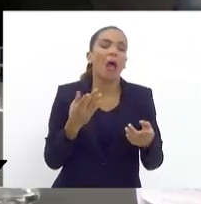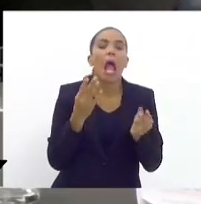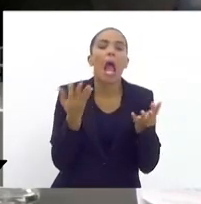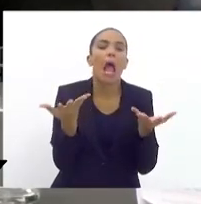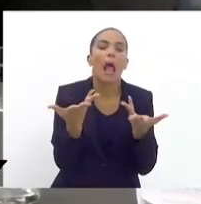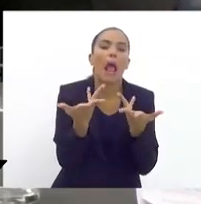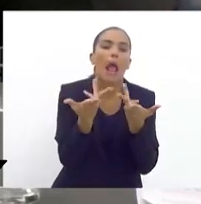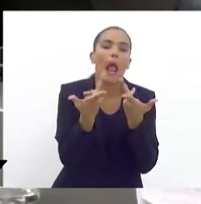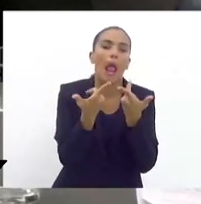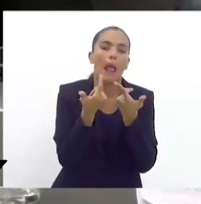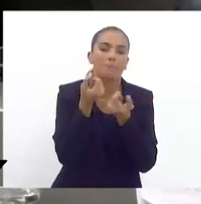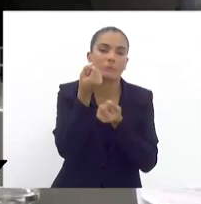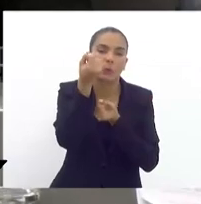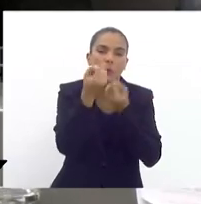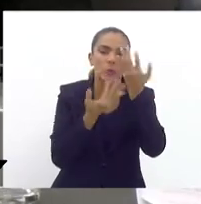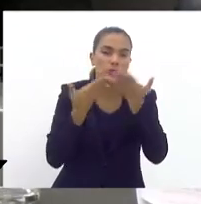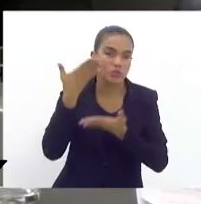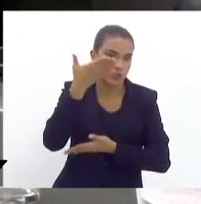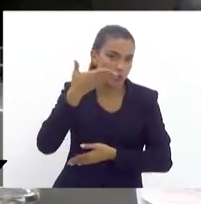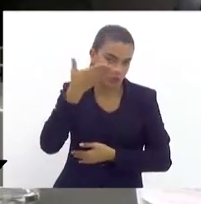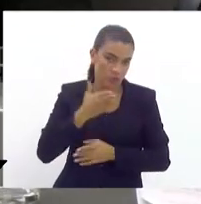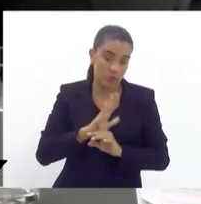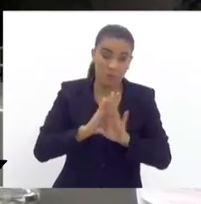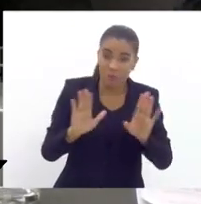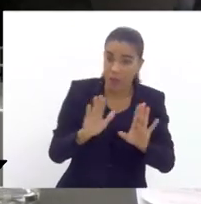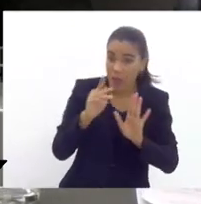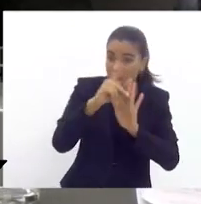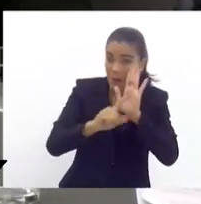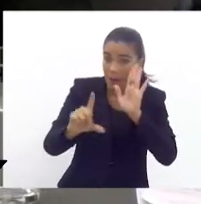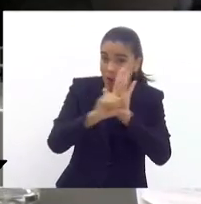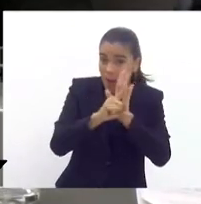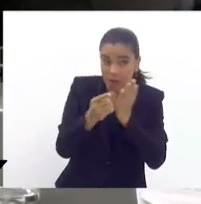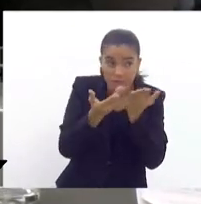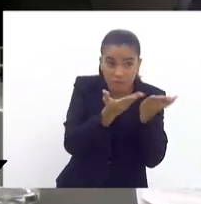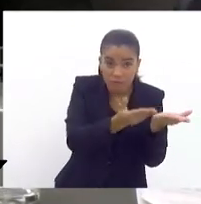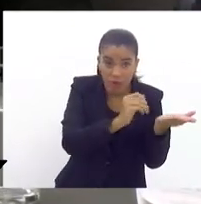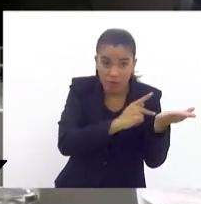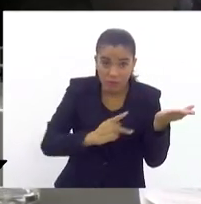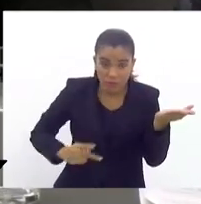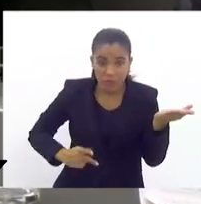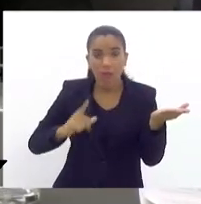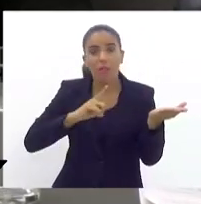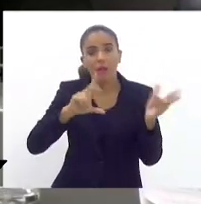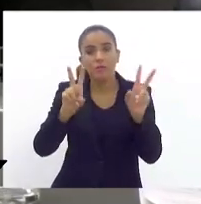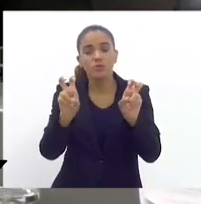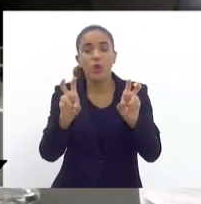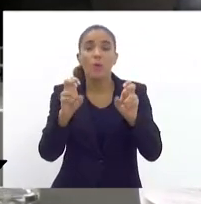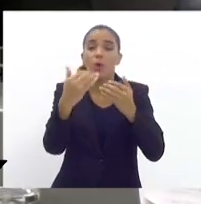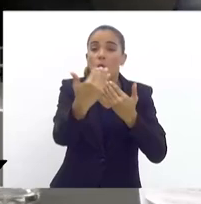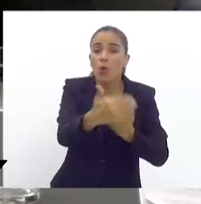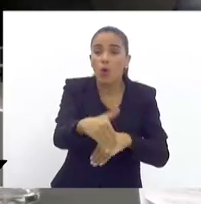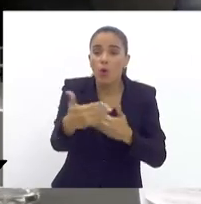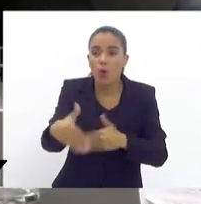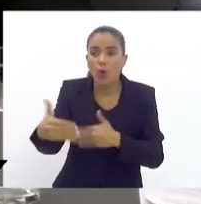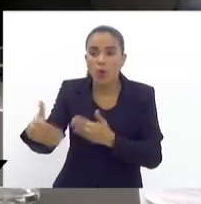na retórica. Porque, de fato, o PL de Vossa Excelência versa sobre a questão de concurso